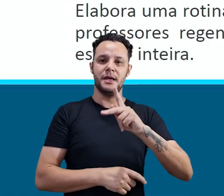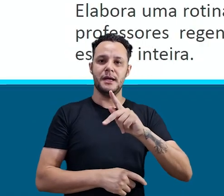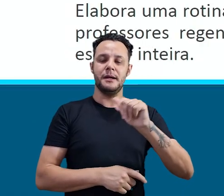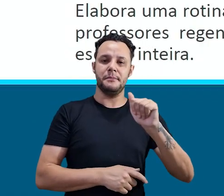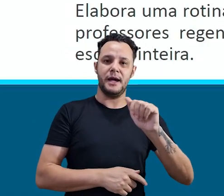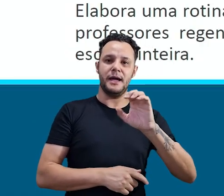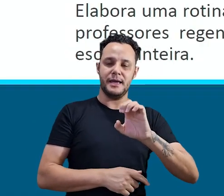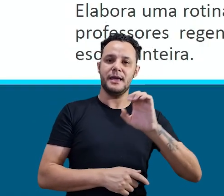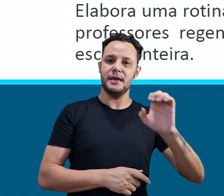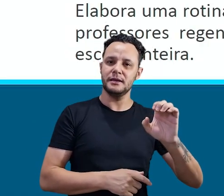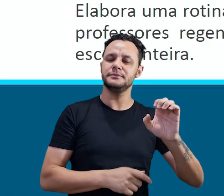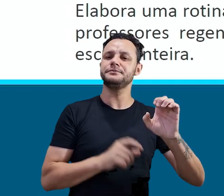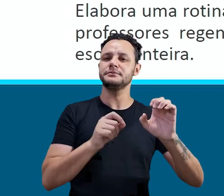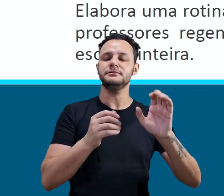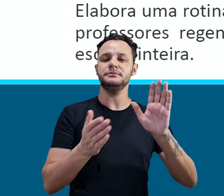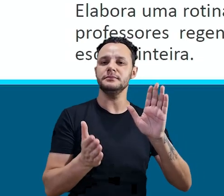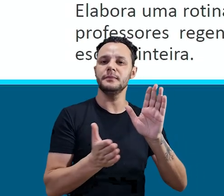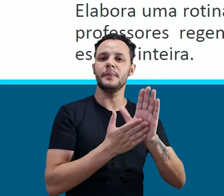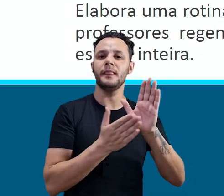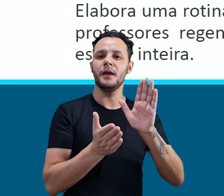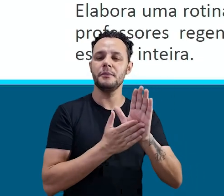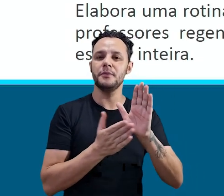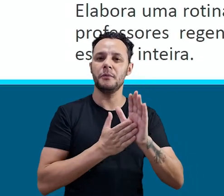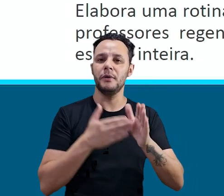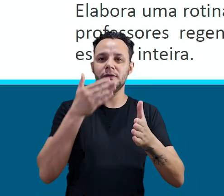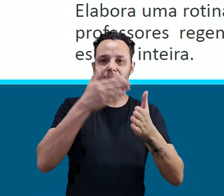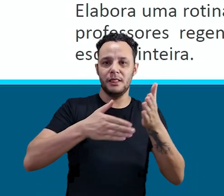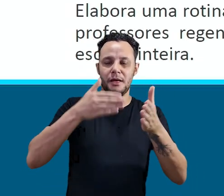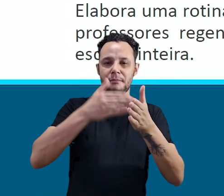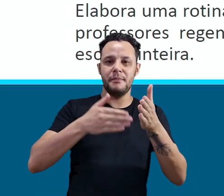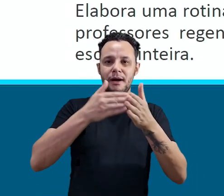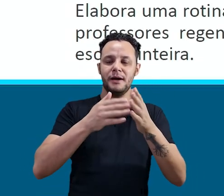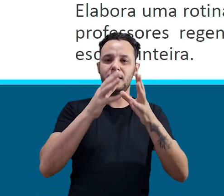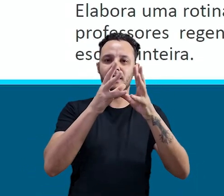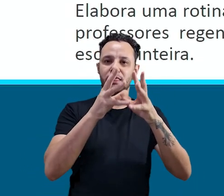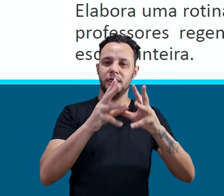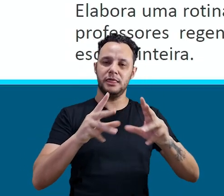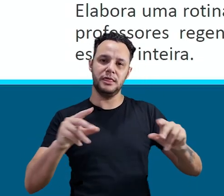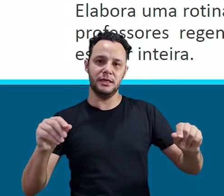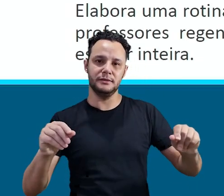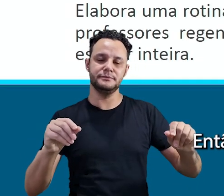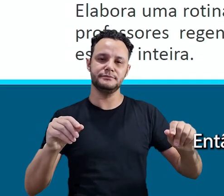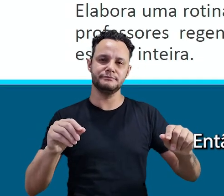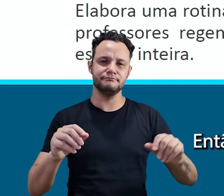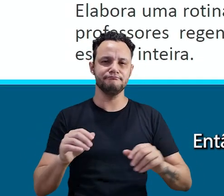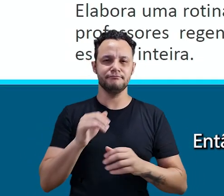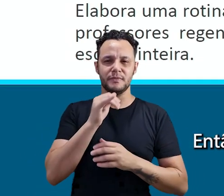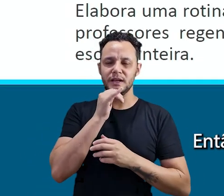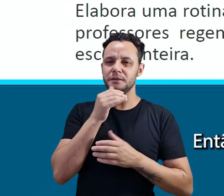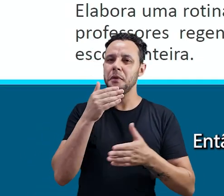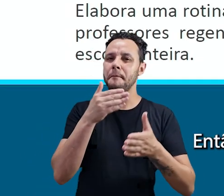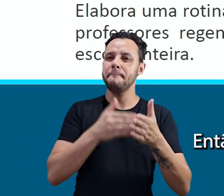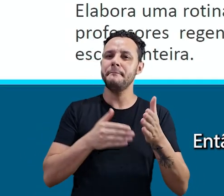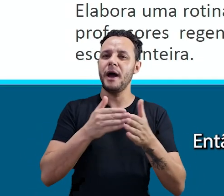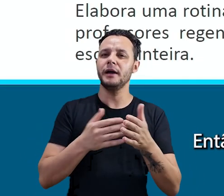propõe, no plano, né, ele vai propor as intervenções que são necessárias para eliminar as barreiras. Então, ele vai identificar quais são as barreiras de